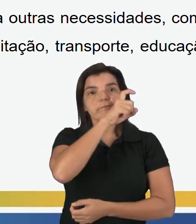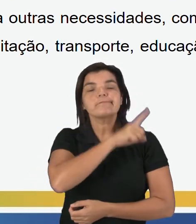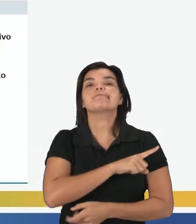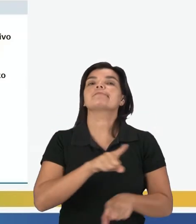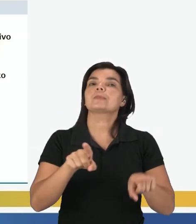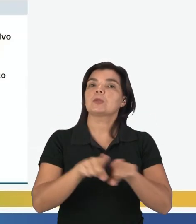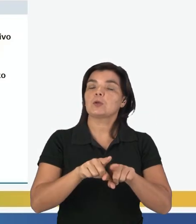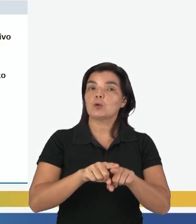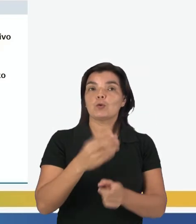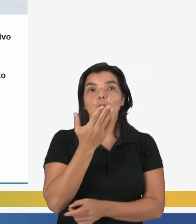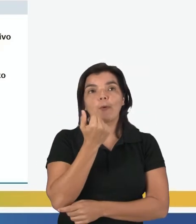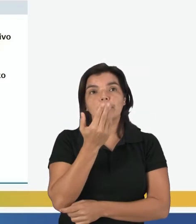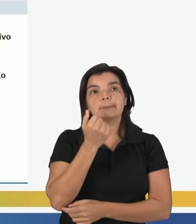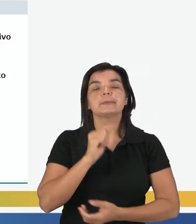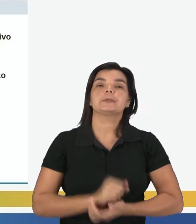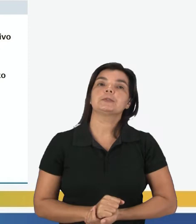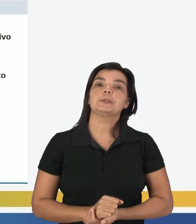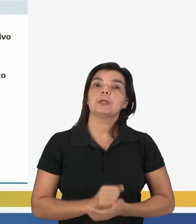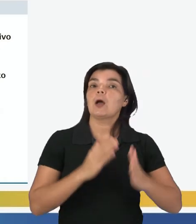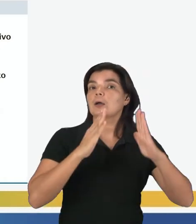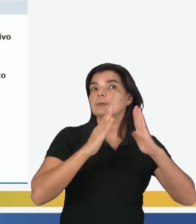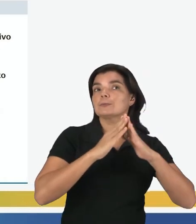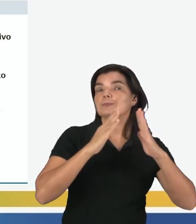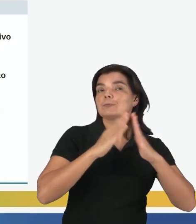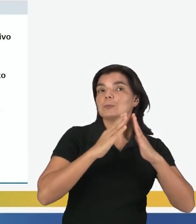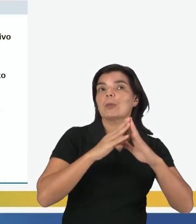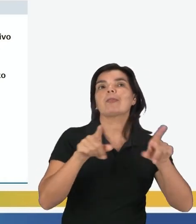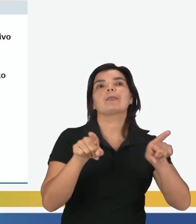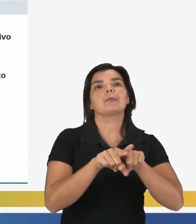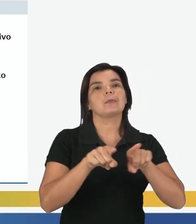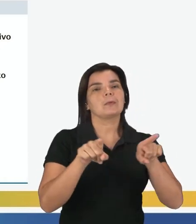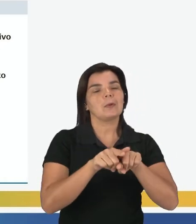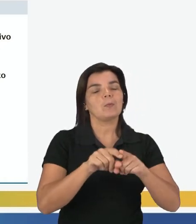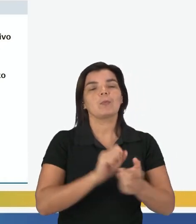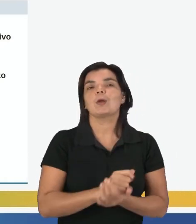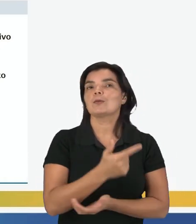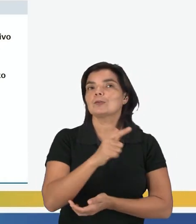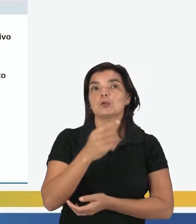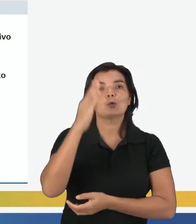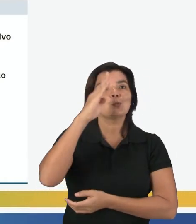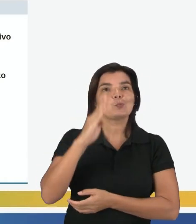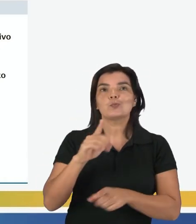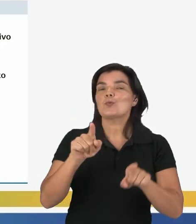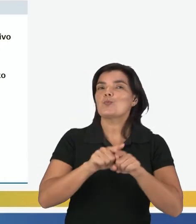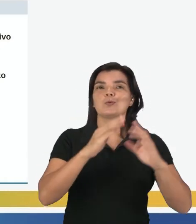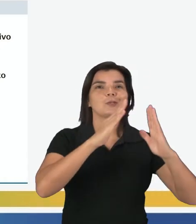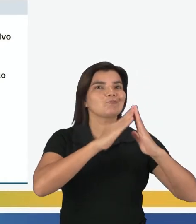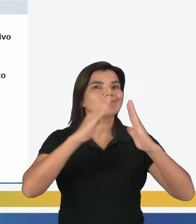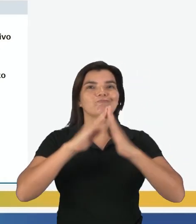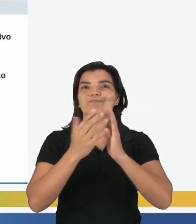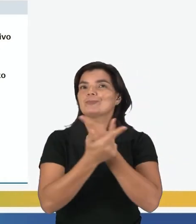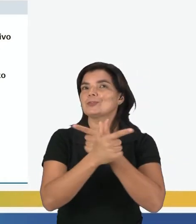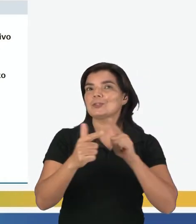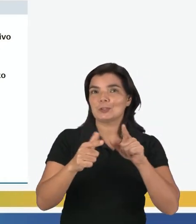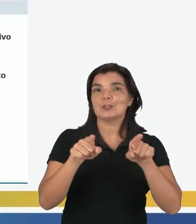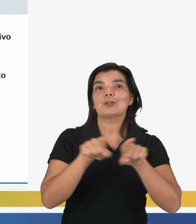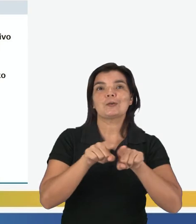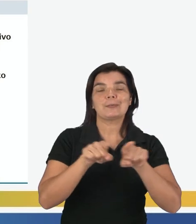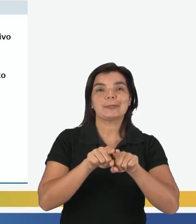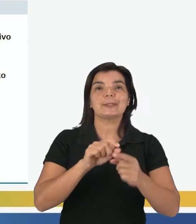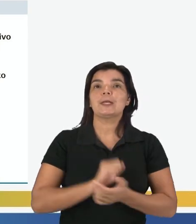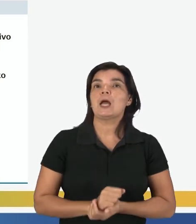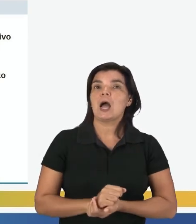com insegurança alimentar. Quanto às moradias, também não existe no Brasil muitas habitações que